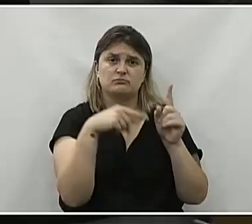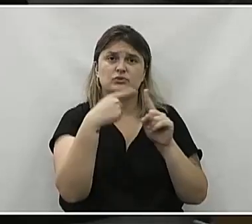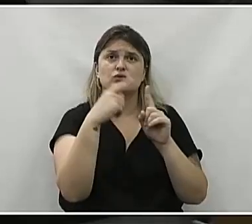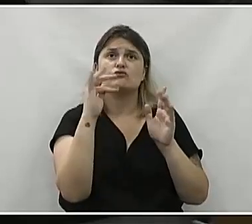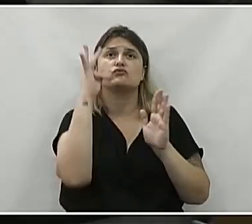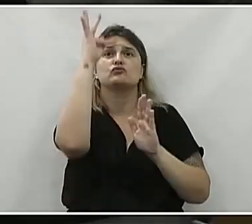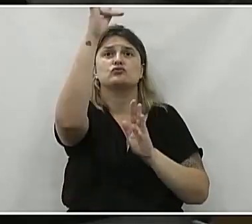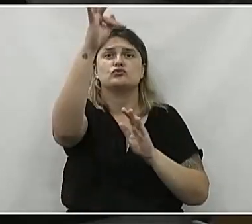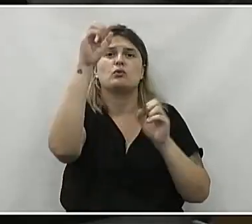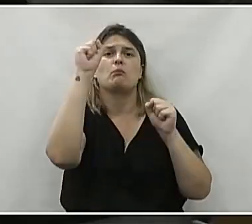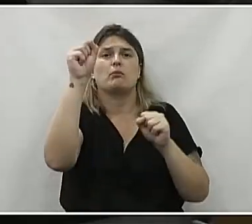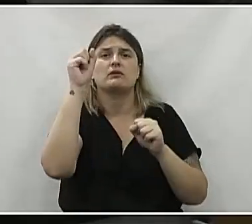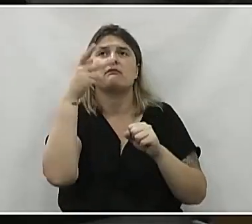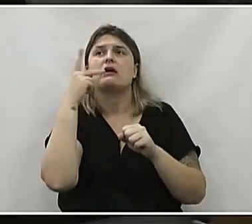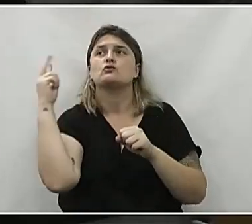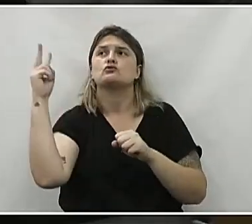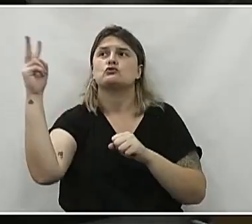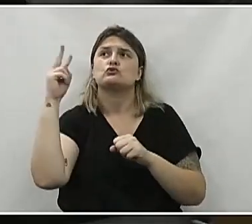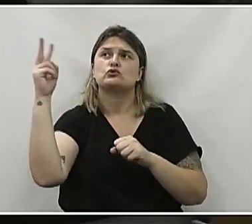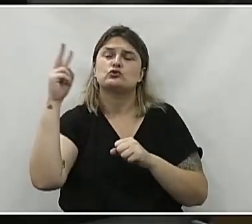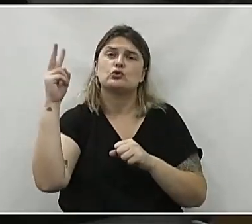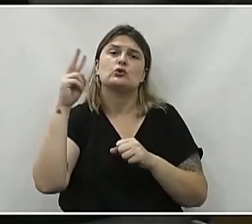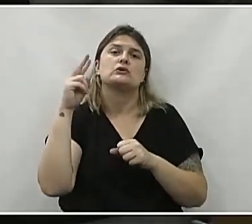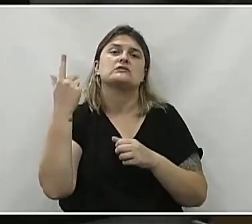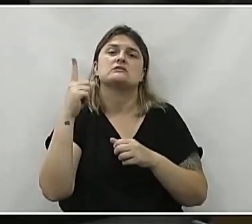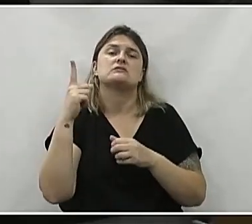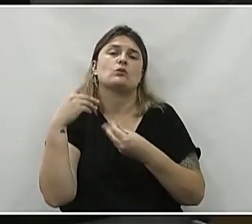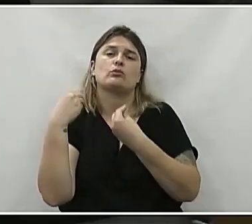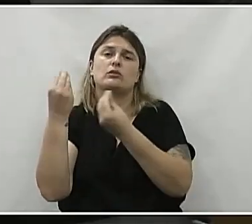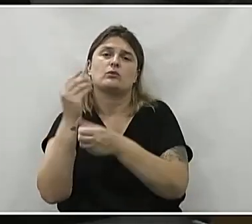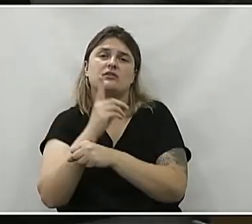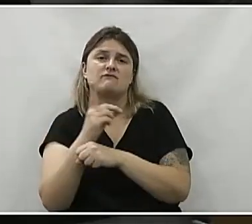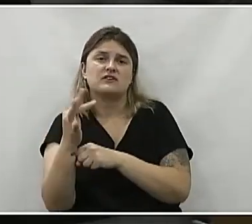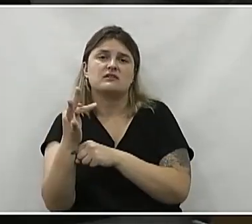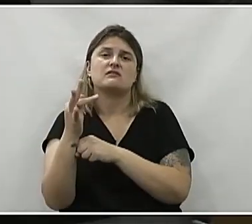lá na frente eles podem alegar que tiveram cerceamento de